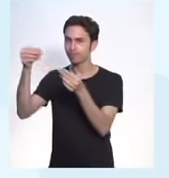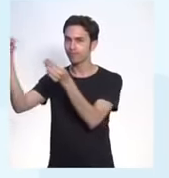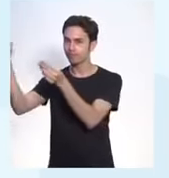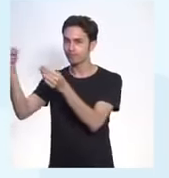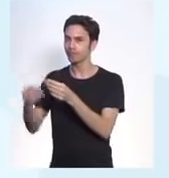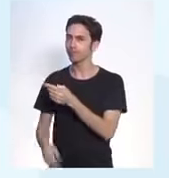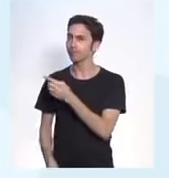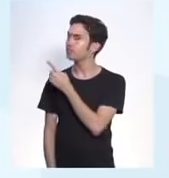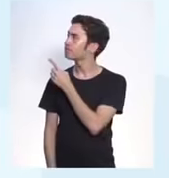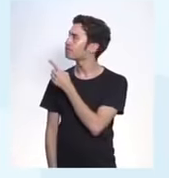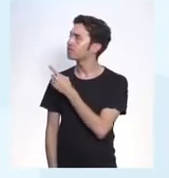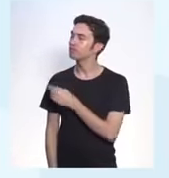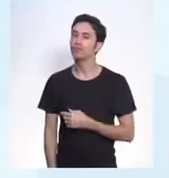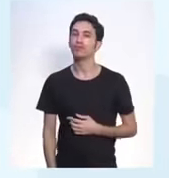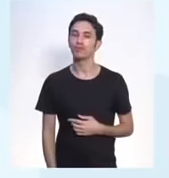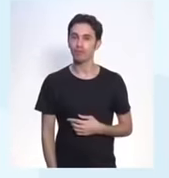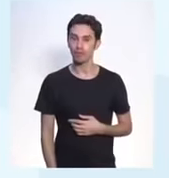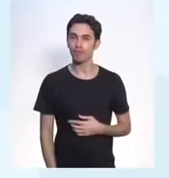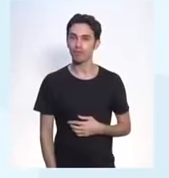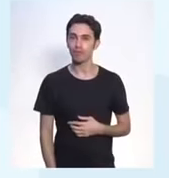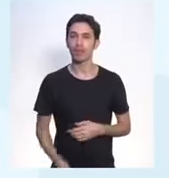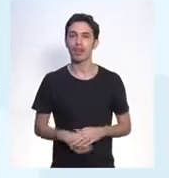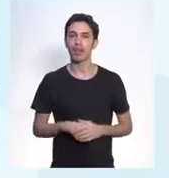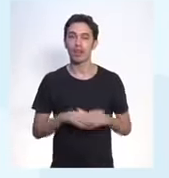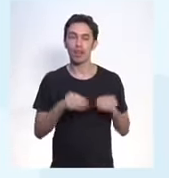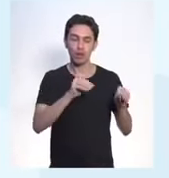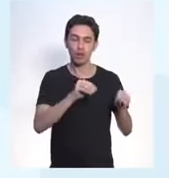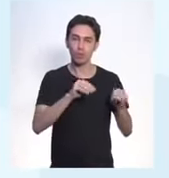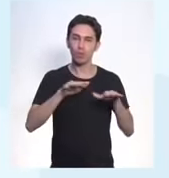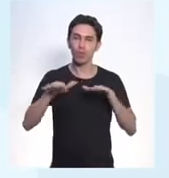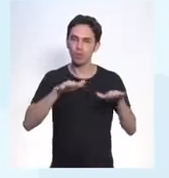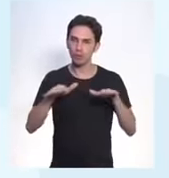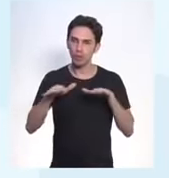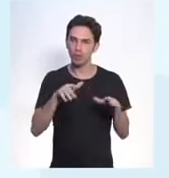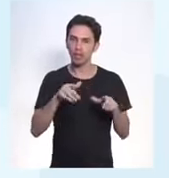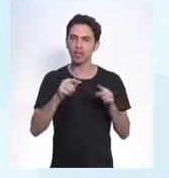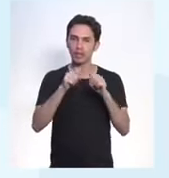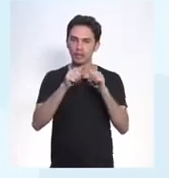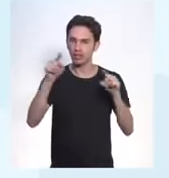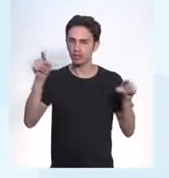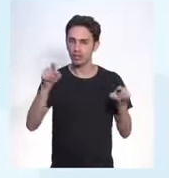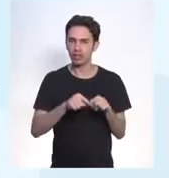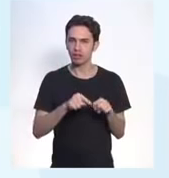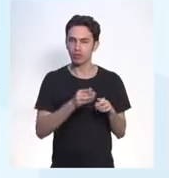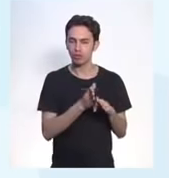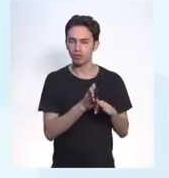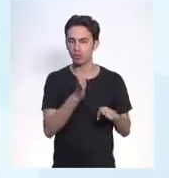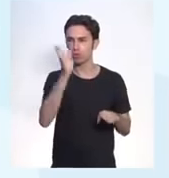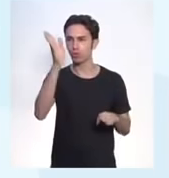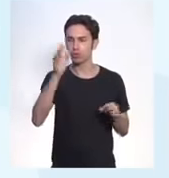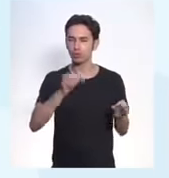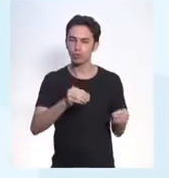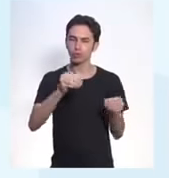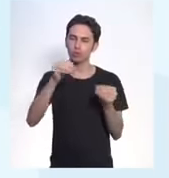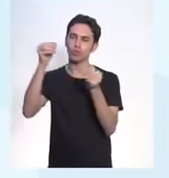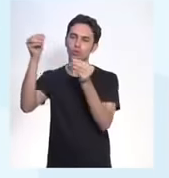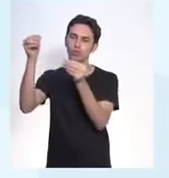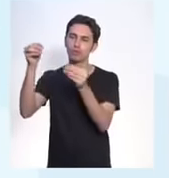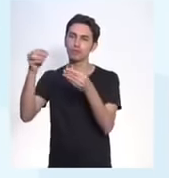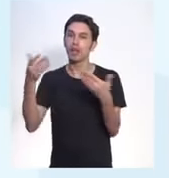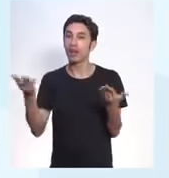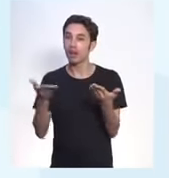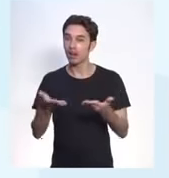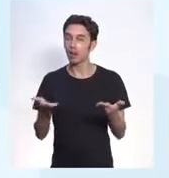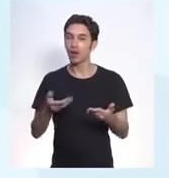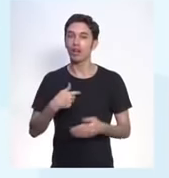eu movimento ele né numa diagonal digamos assim movimentando esse triângulo na